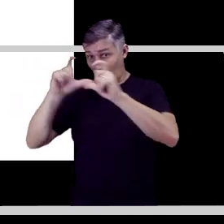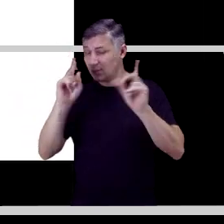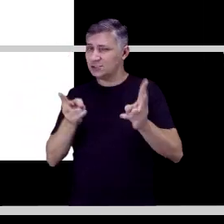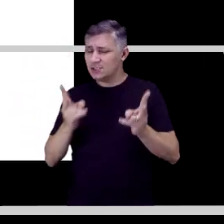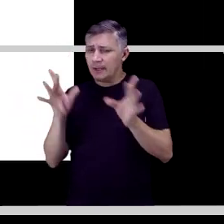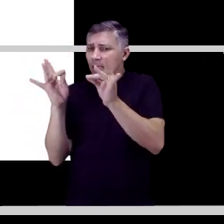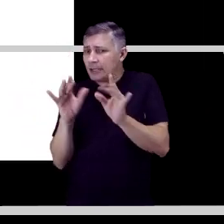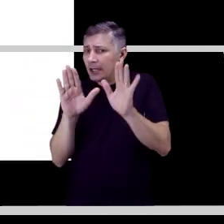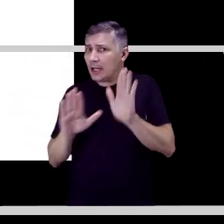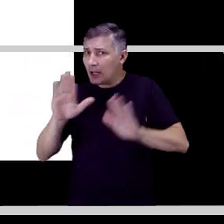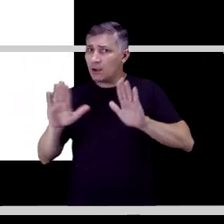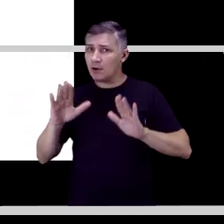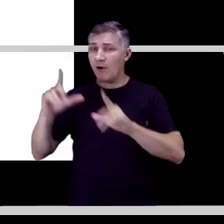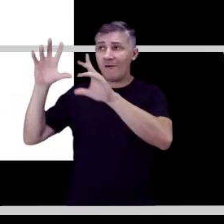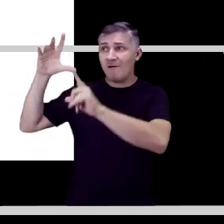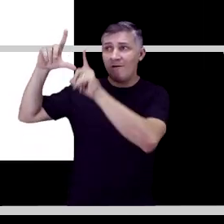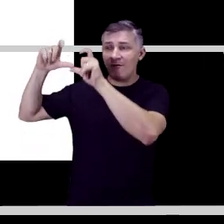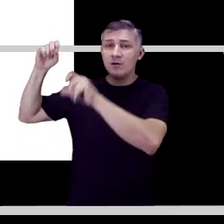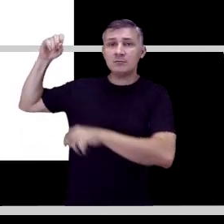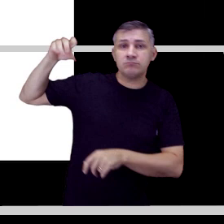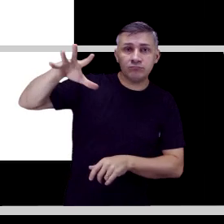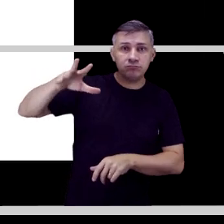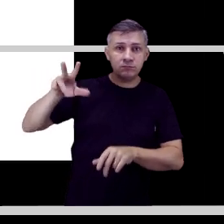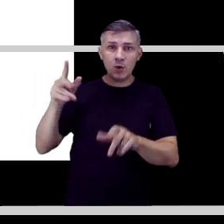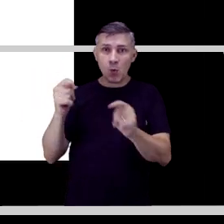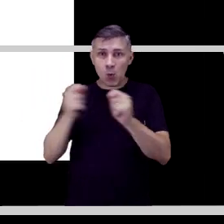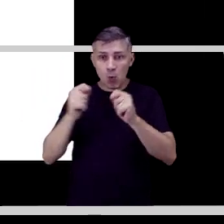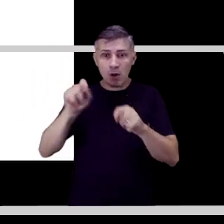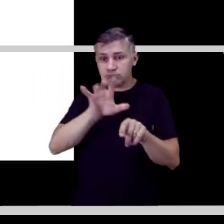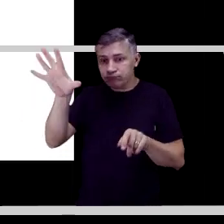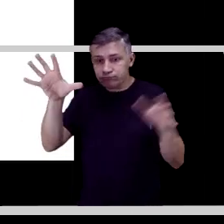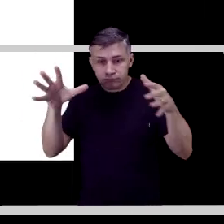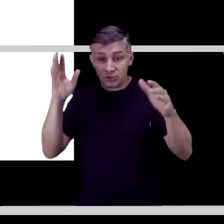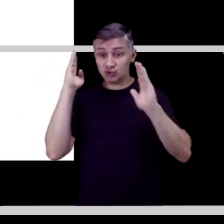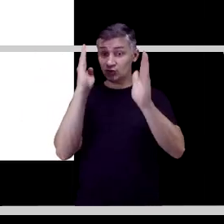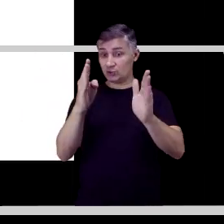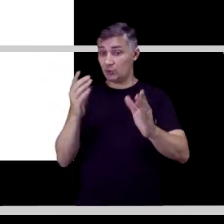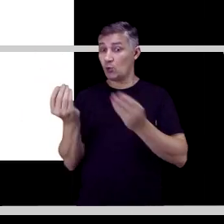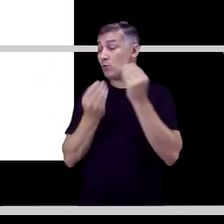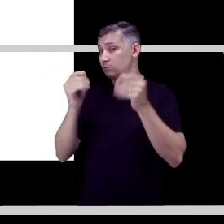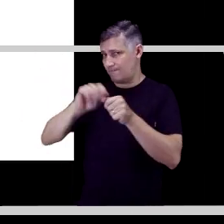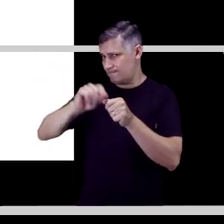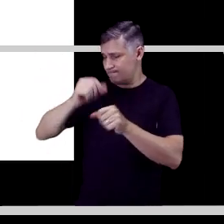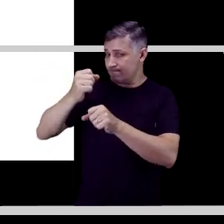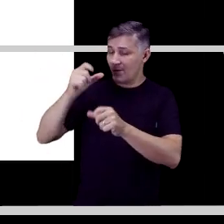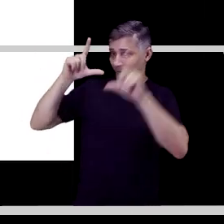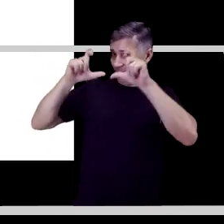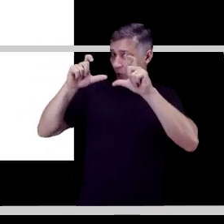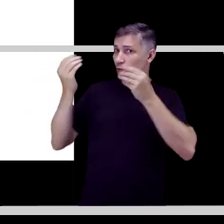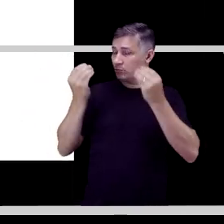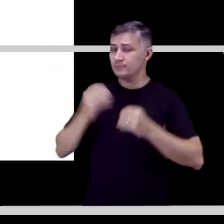trouxemos também a ideia de ter uma iluminação zenital, né, que para um trabalho de fotografia é sempre uma coisa muito delicada, que essa luz precisa